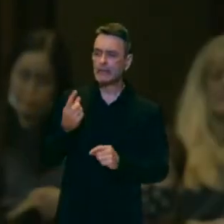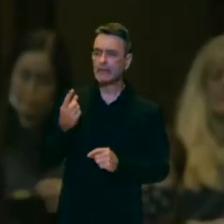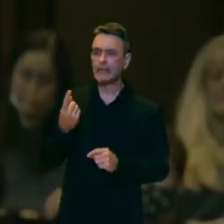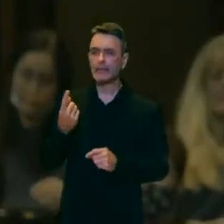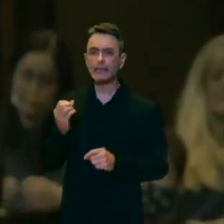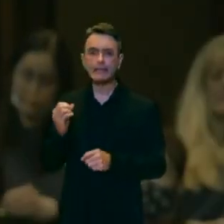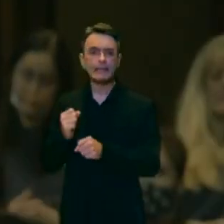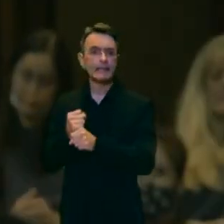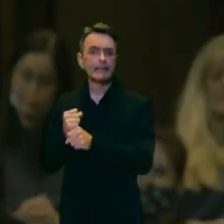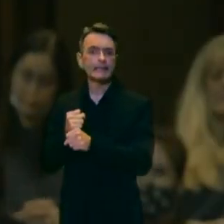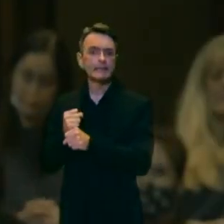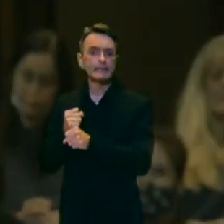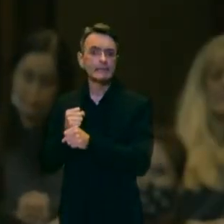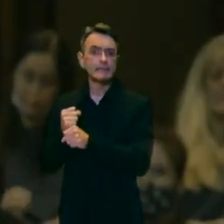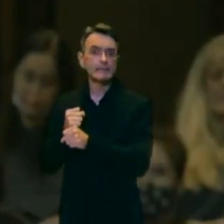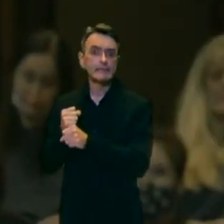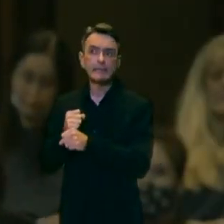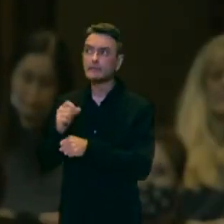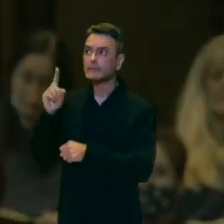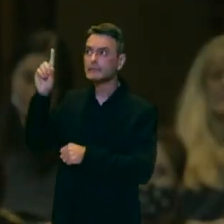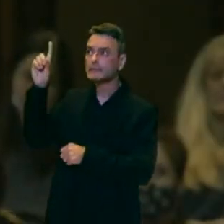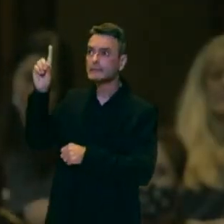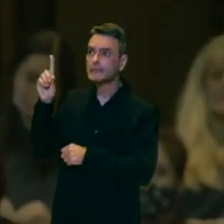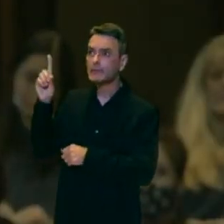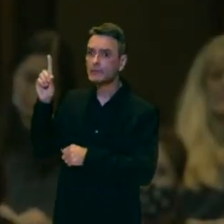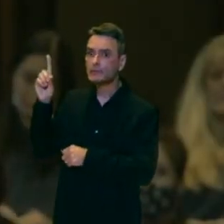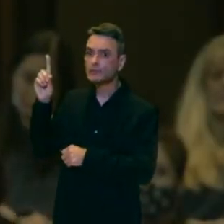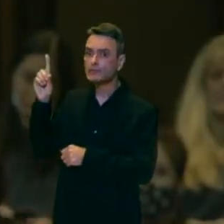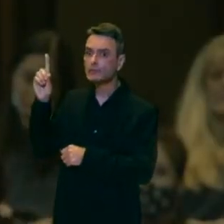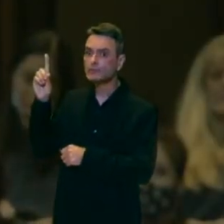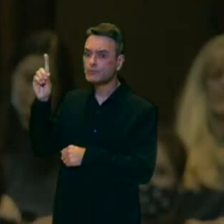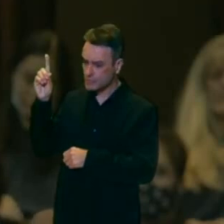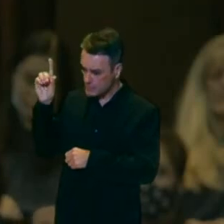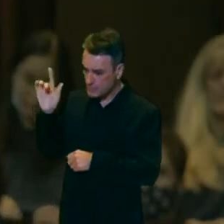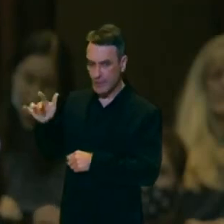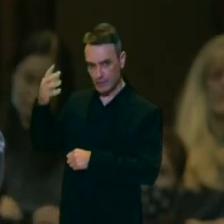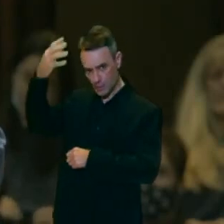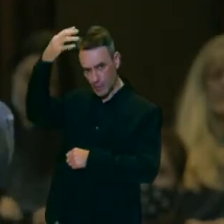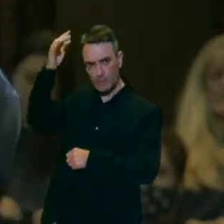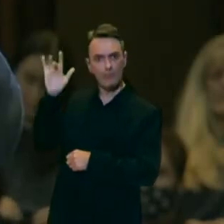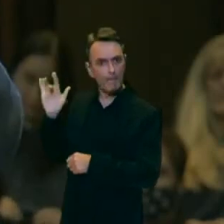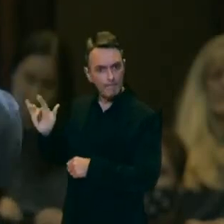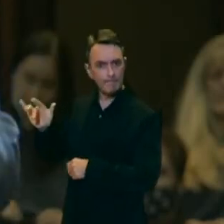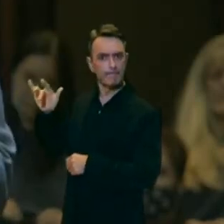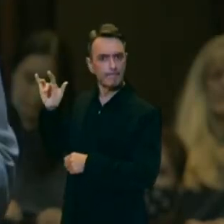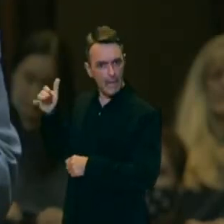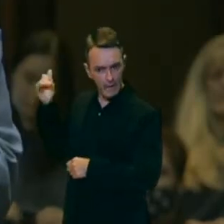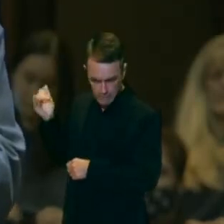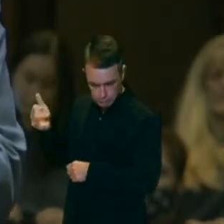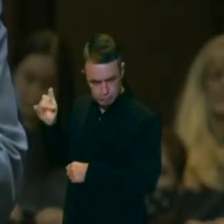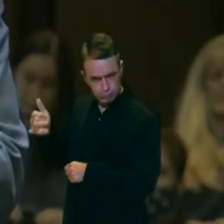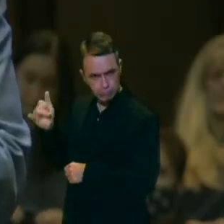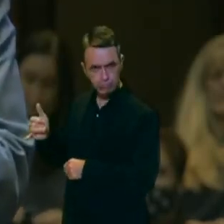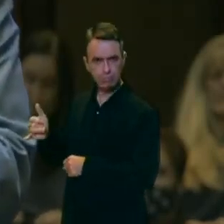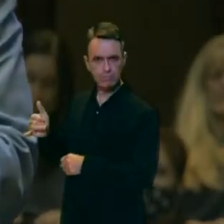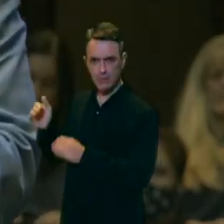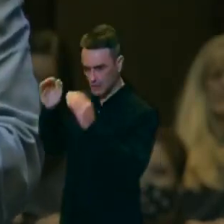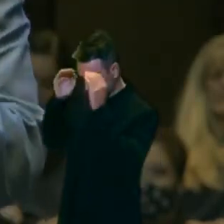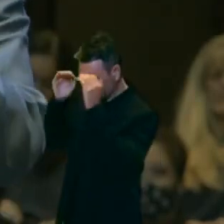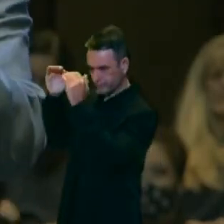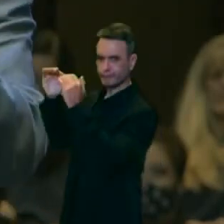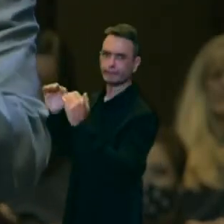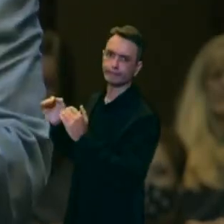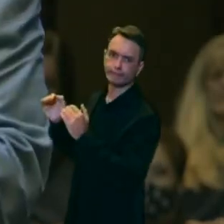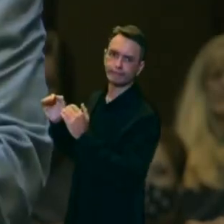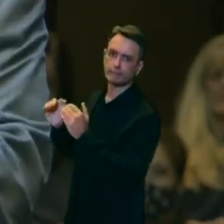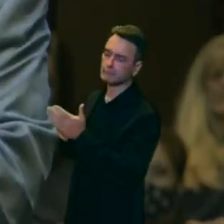anos, Deus vai falar ao coração de Zedequias e ele não obedece.